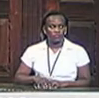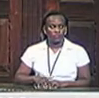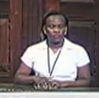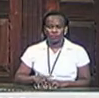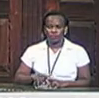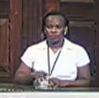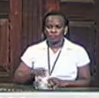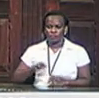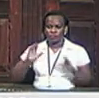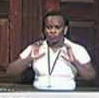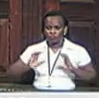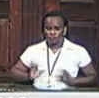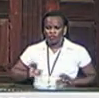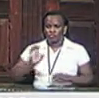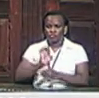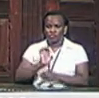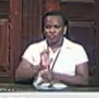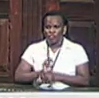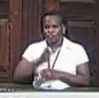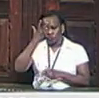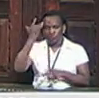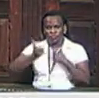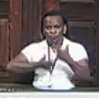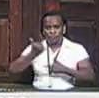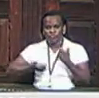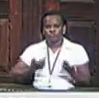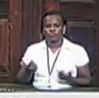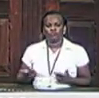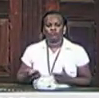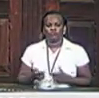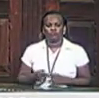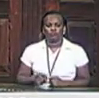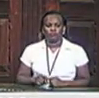aos cidadãos do Estado, aos trabalhadores do Estado.